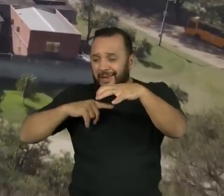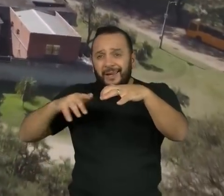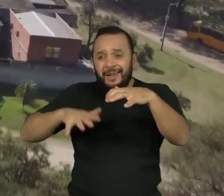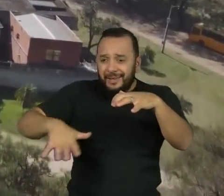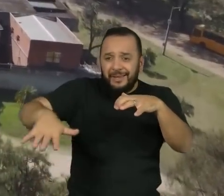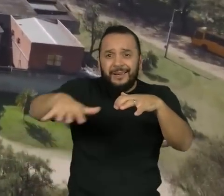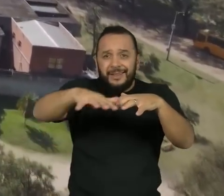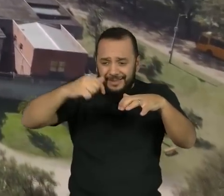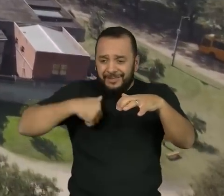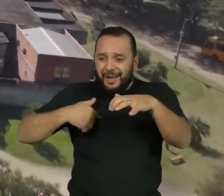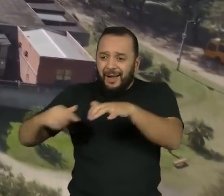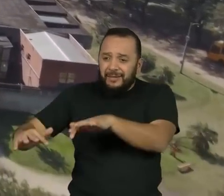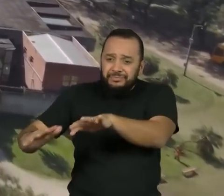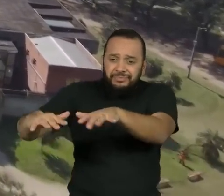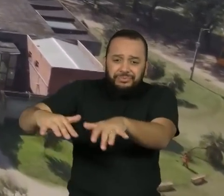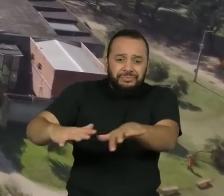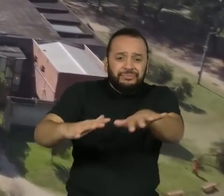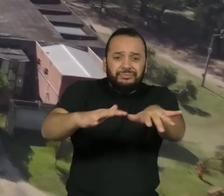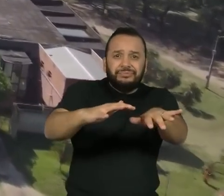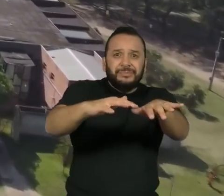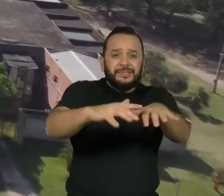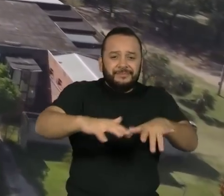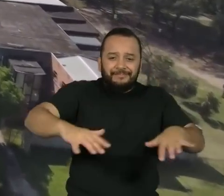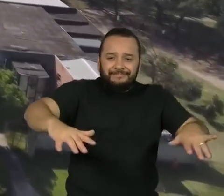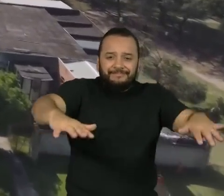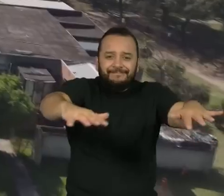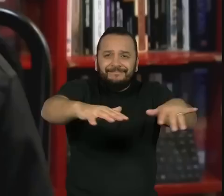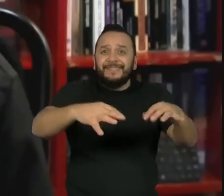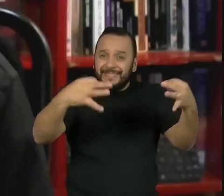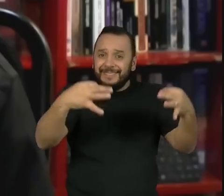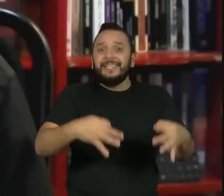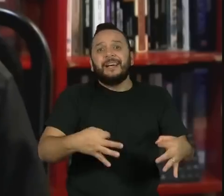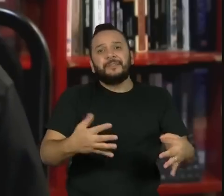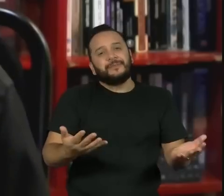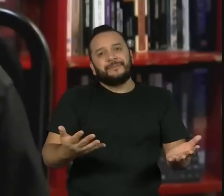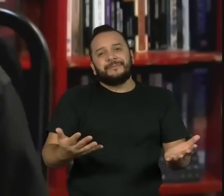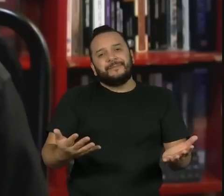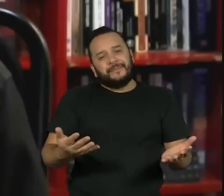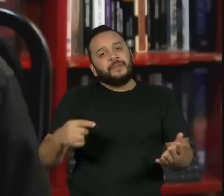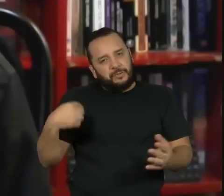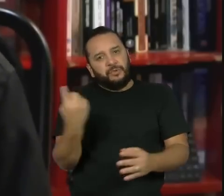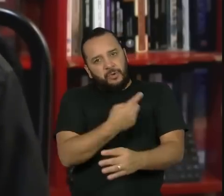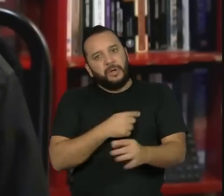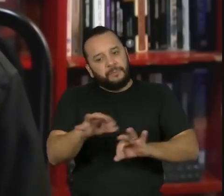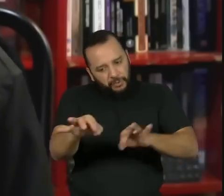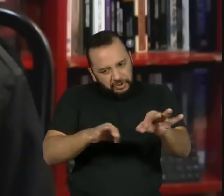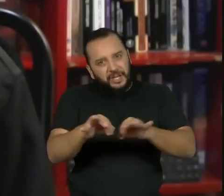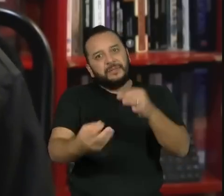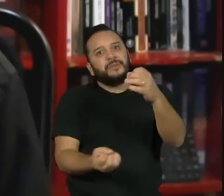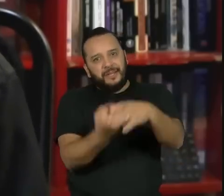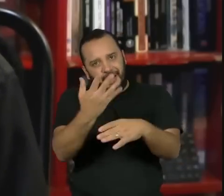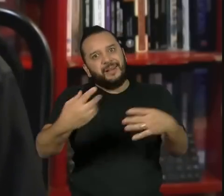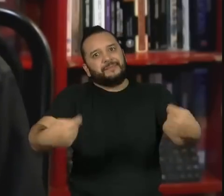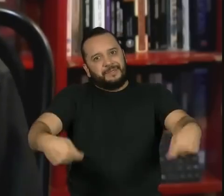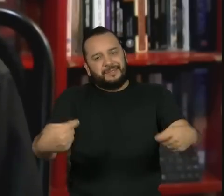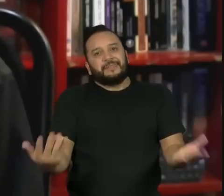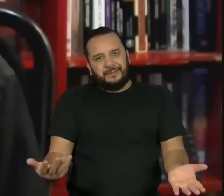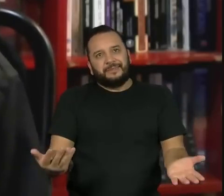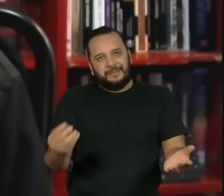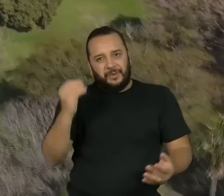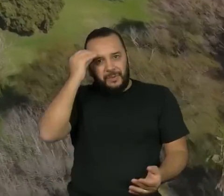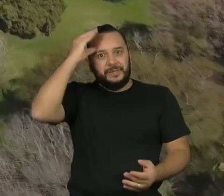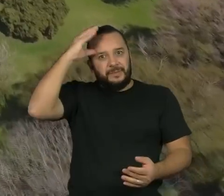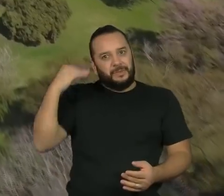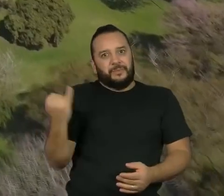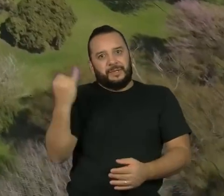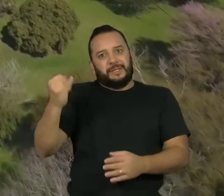de esponja. Então, o que nós temos que fazer aqui é conectar esses banhados. É isso que nós esperamos de uma sociedade de conhecimento no século